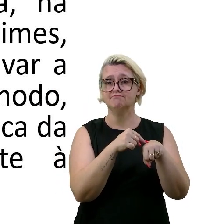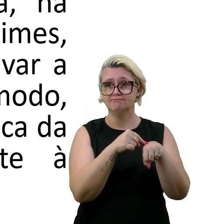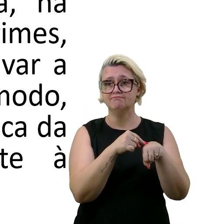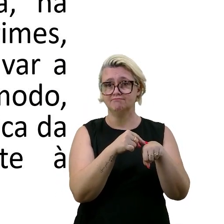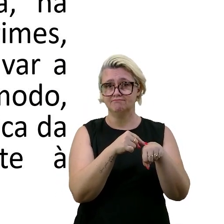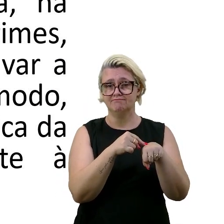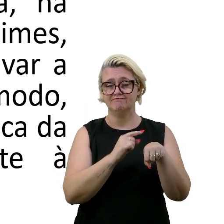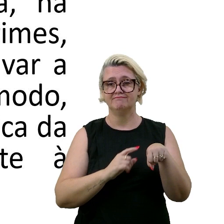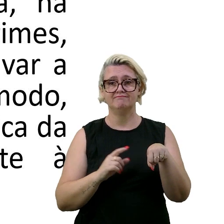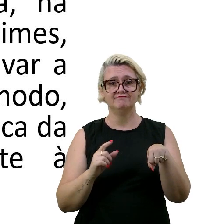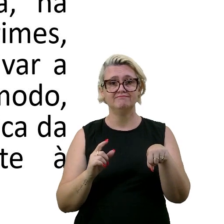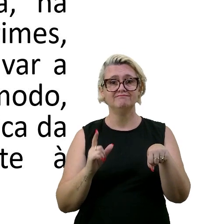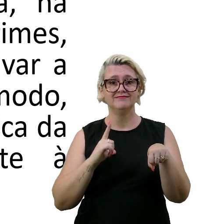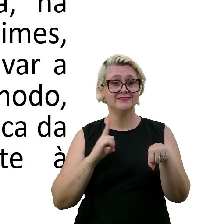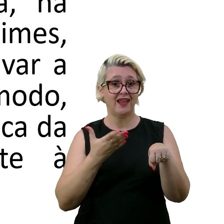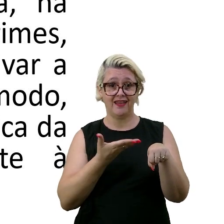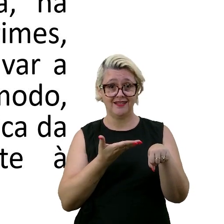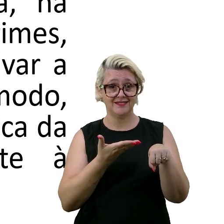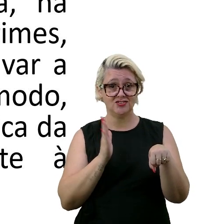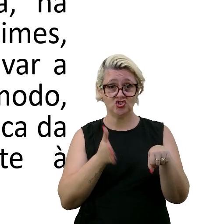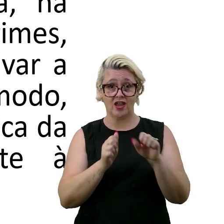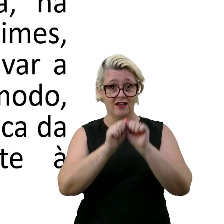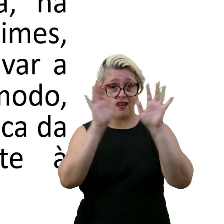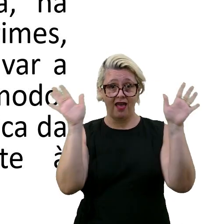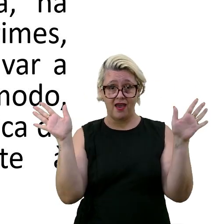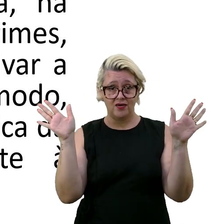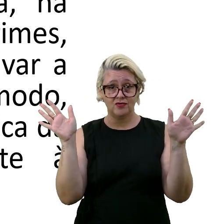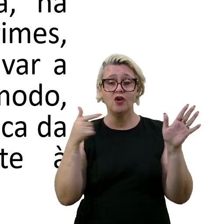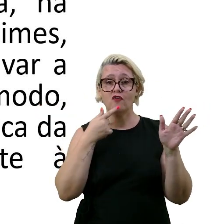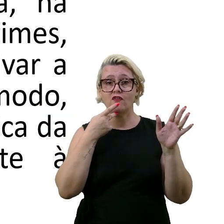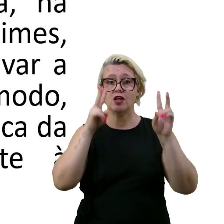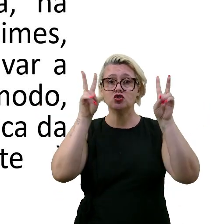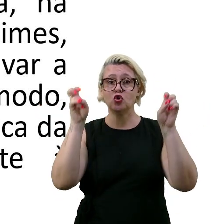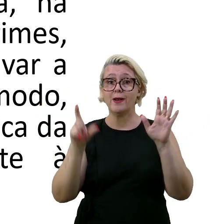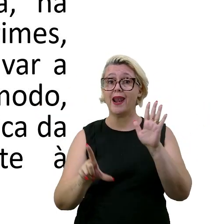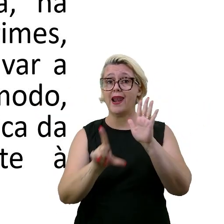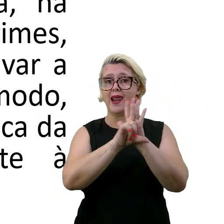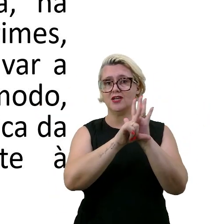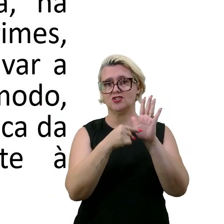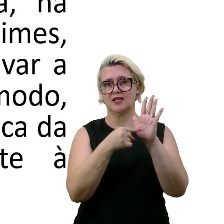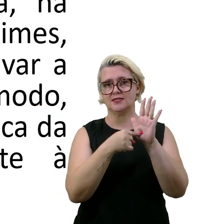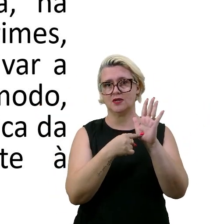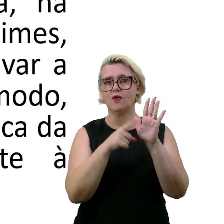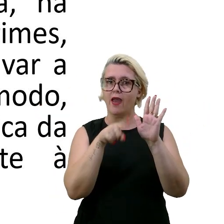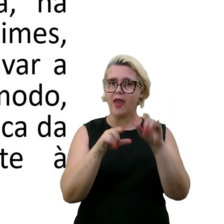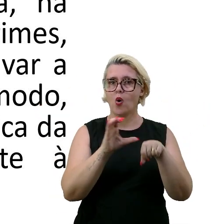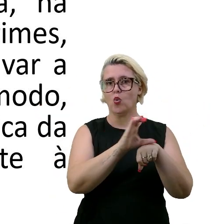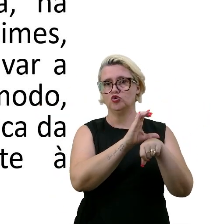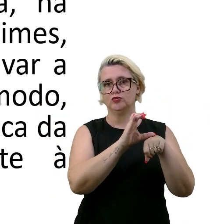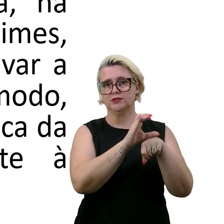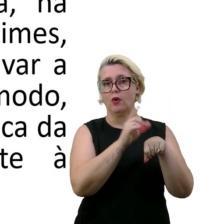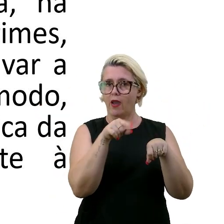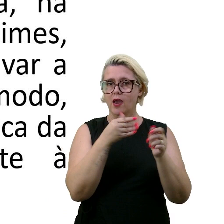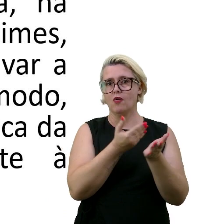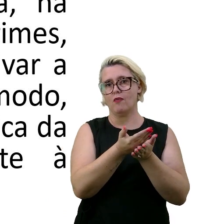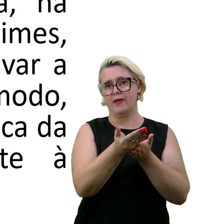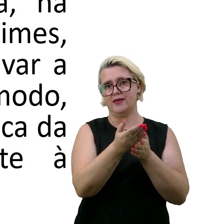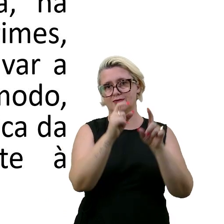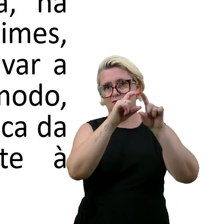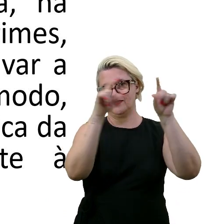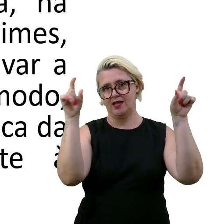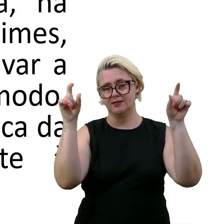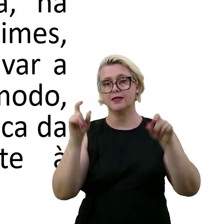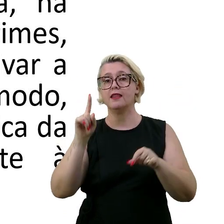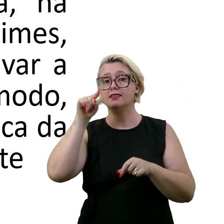do problema. Pronto, eu já deixei claro do que eu vou falar. Então, essa é a minha introdução.